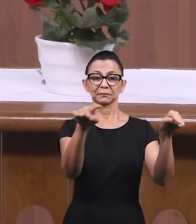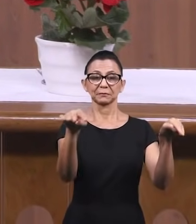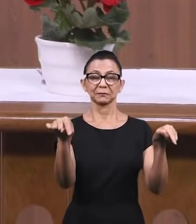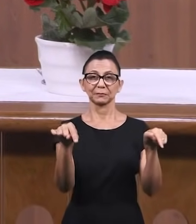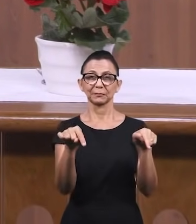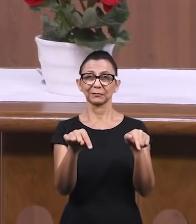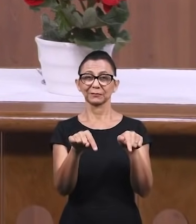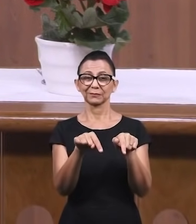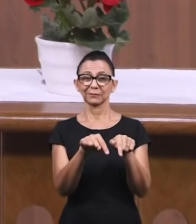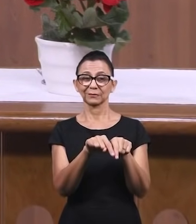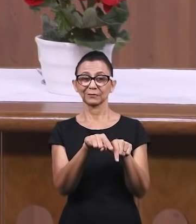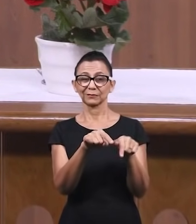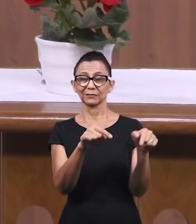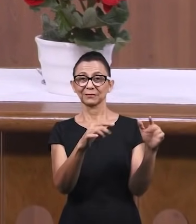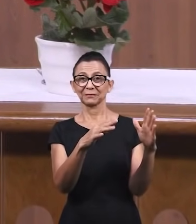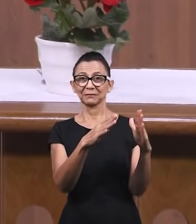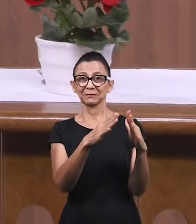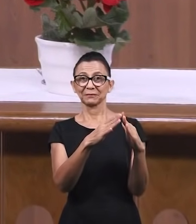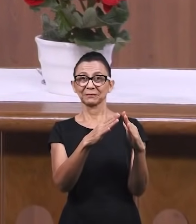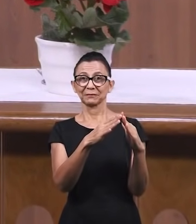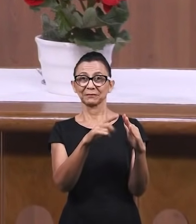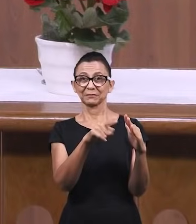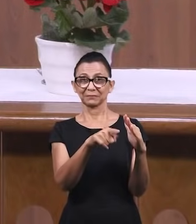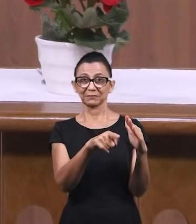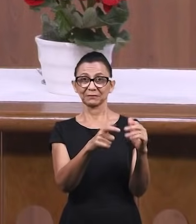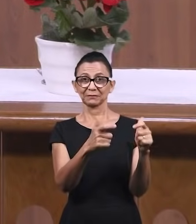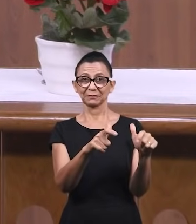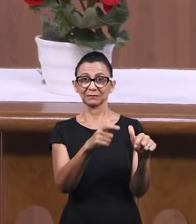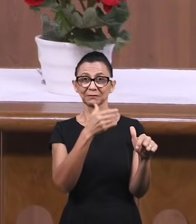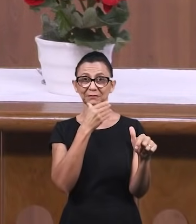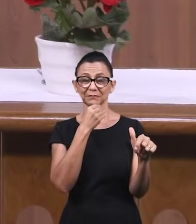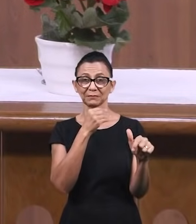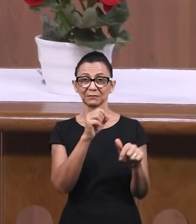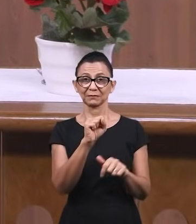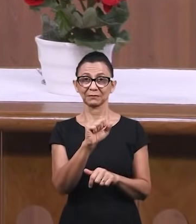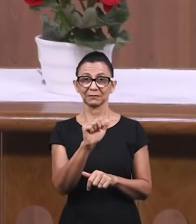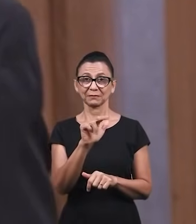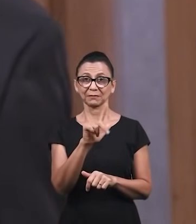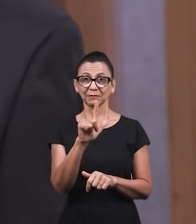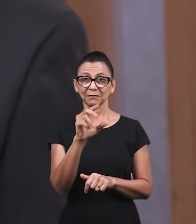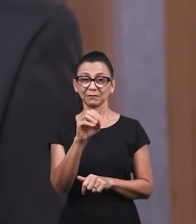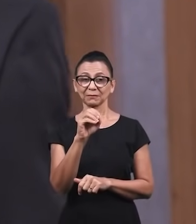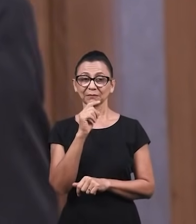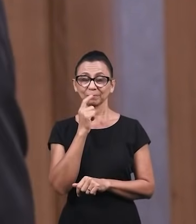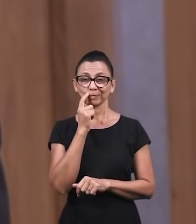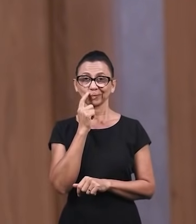cômodo, naquela casa onde estava Saulo,